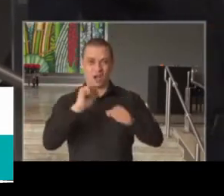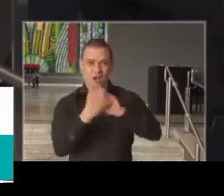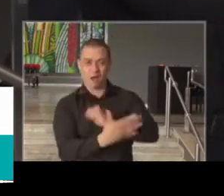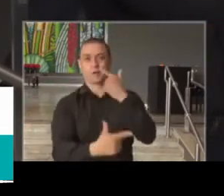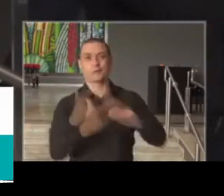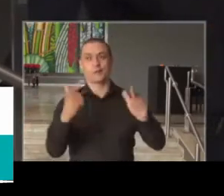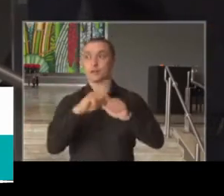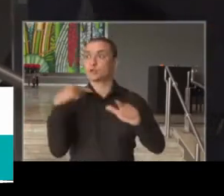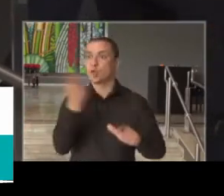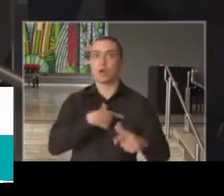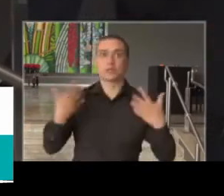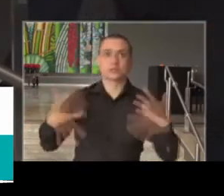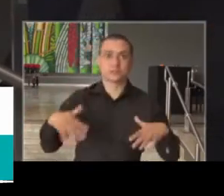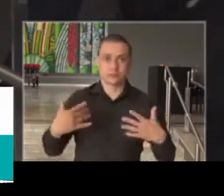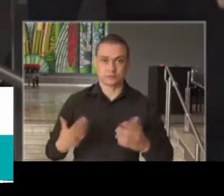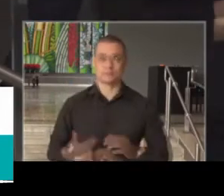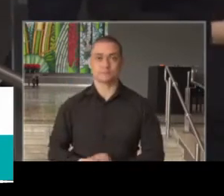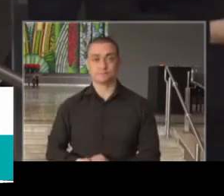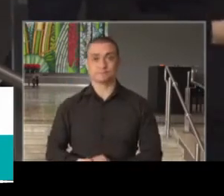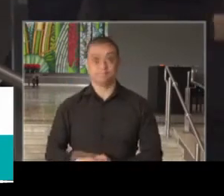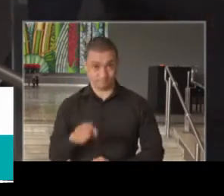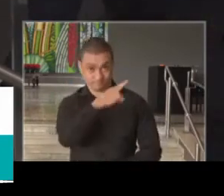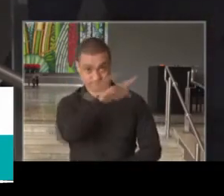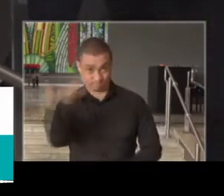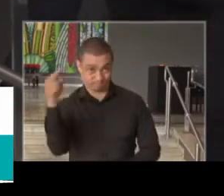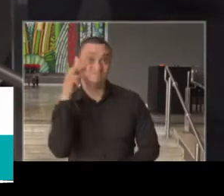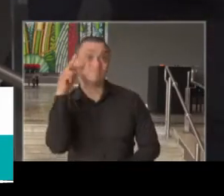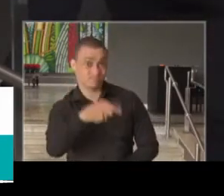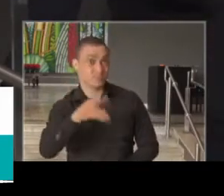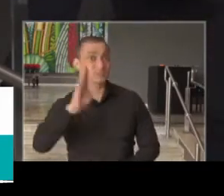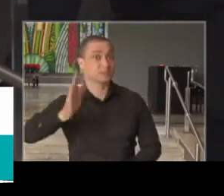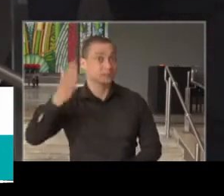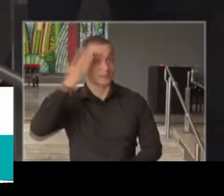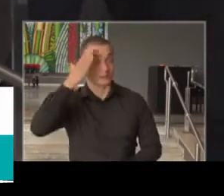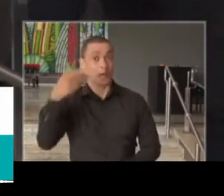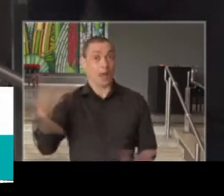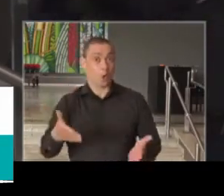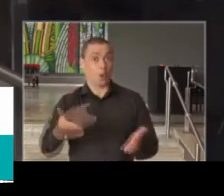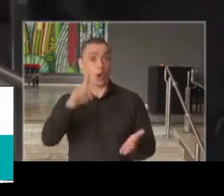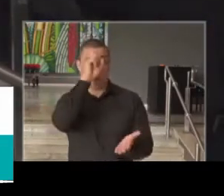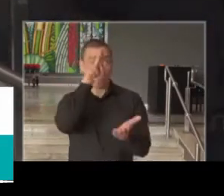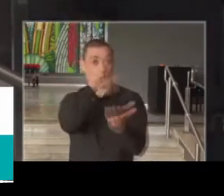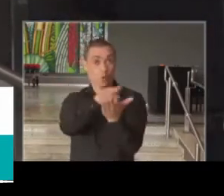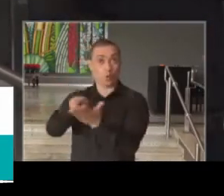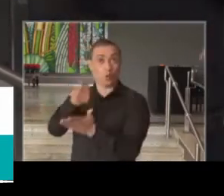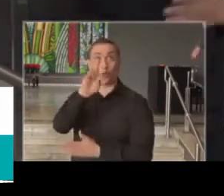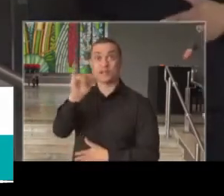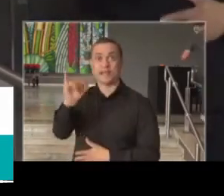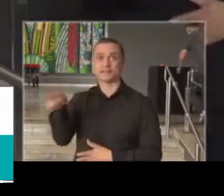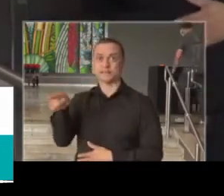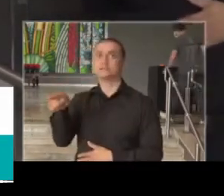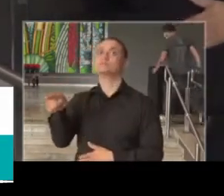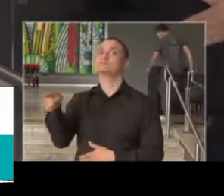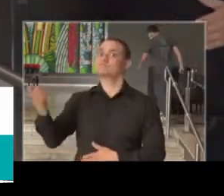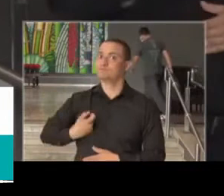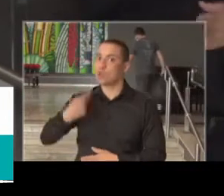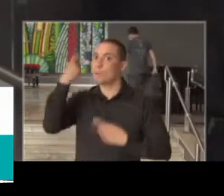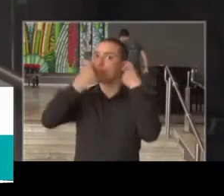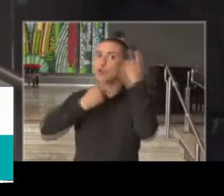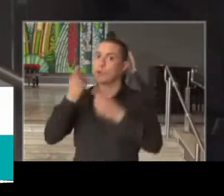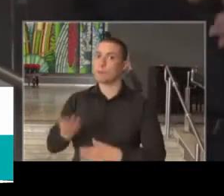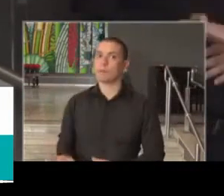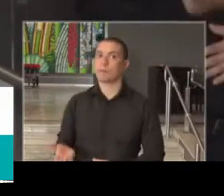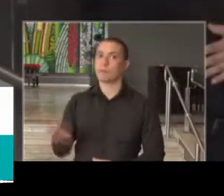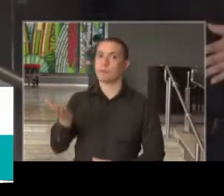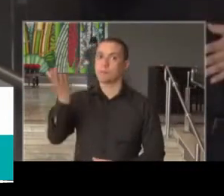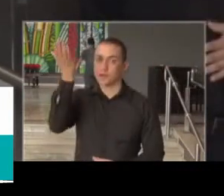tem nos assustado. Vocês têm acompanhado as taxas de UTI, hoje estão em números preocupantes.